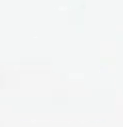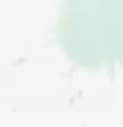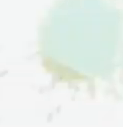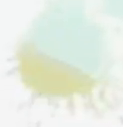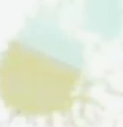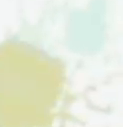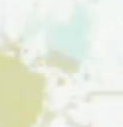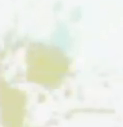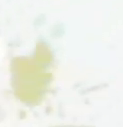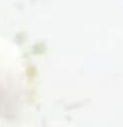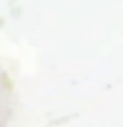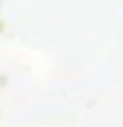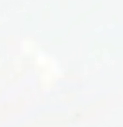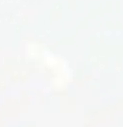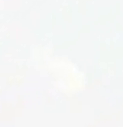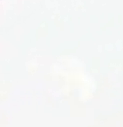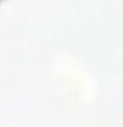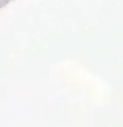Educação.